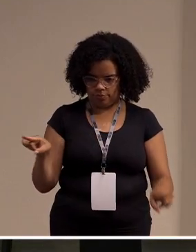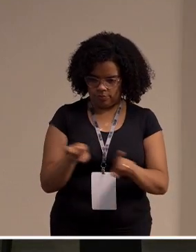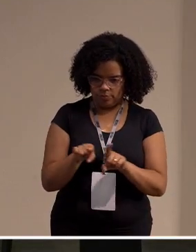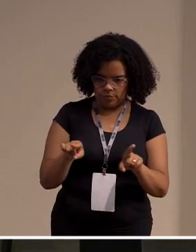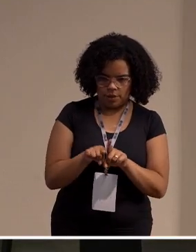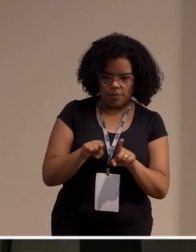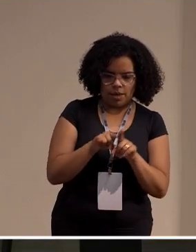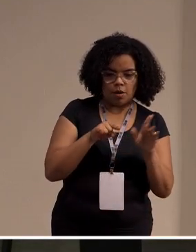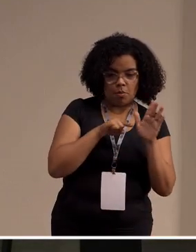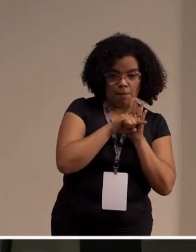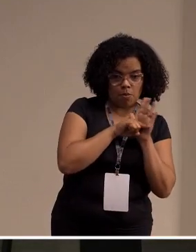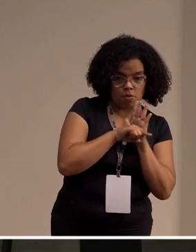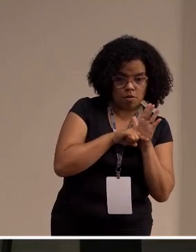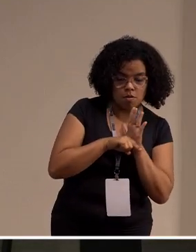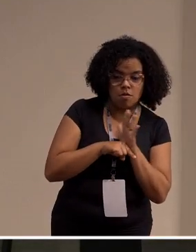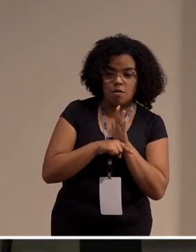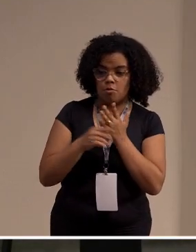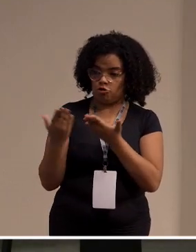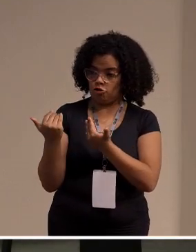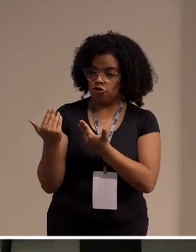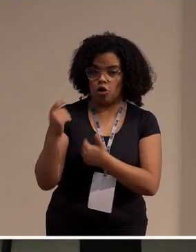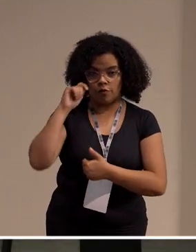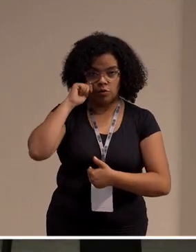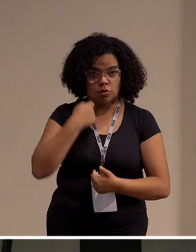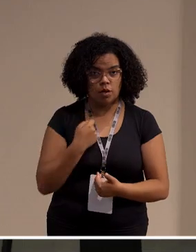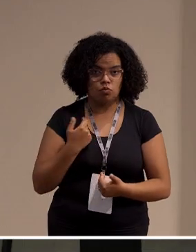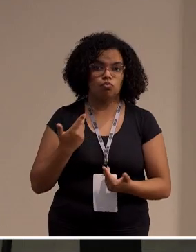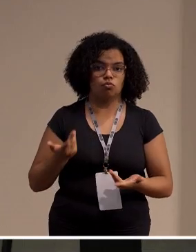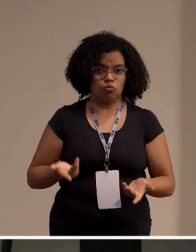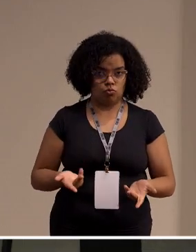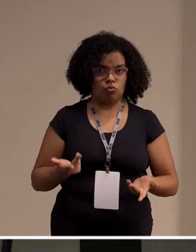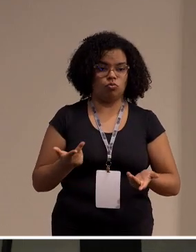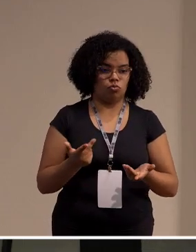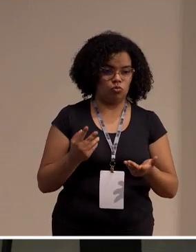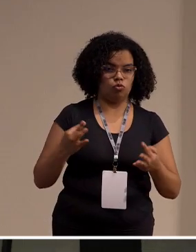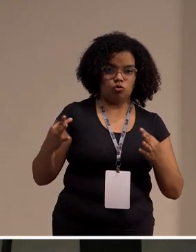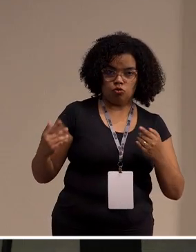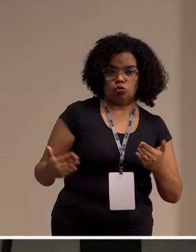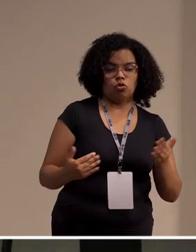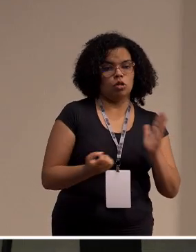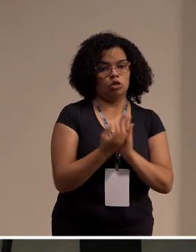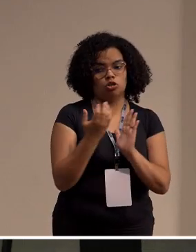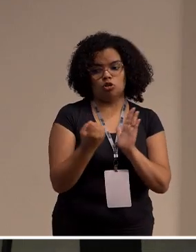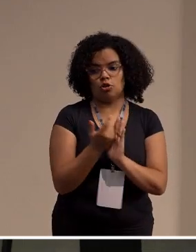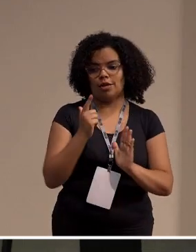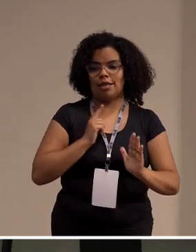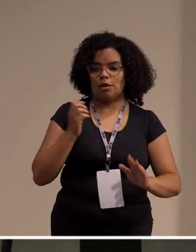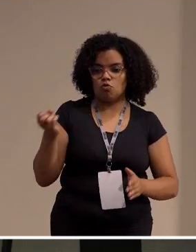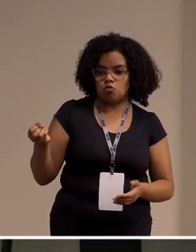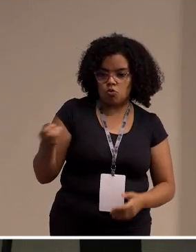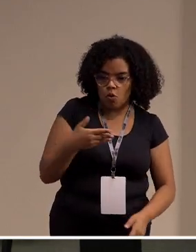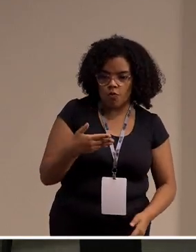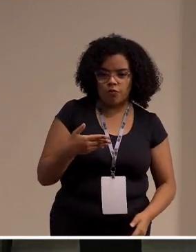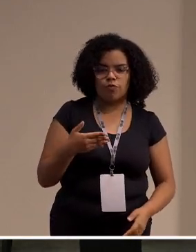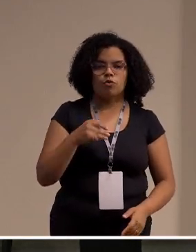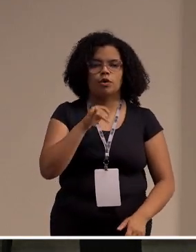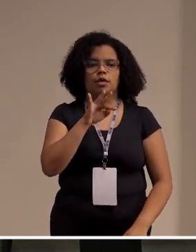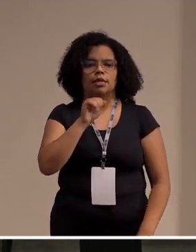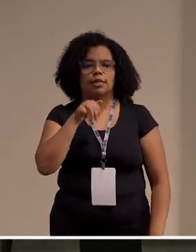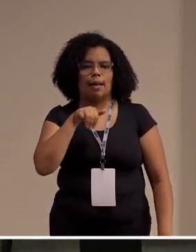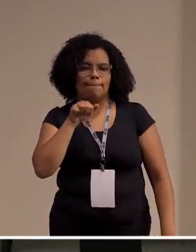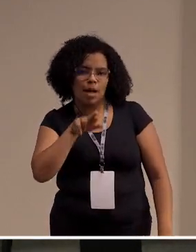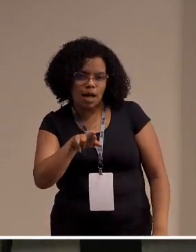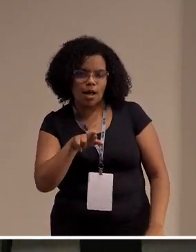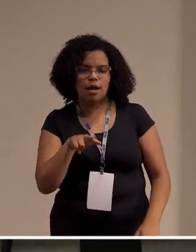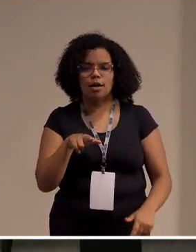busca por jovens autores negros. Todo mundo, toda casa de, toda editora quer ter o novo Itamar Vieira Júnior, quer